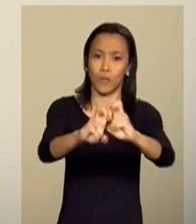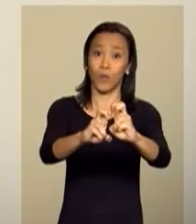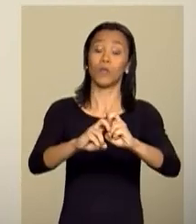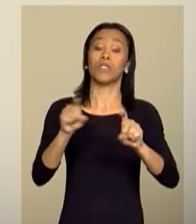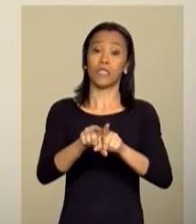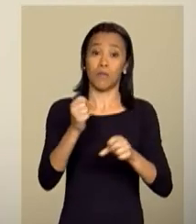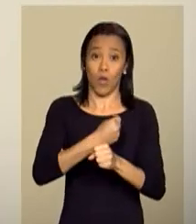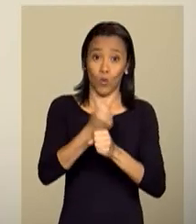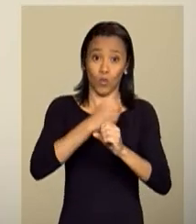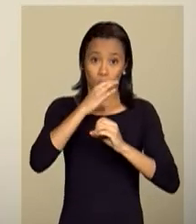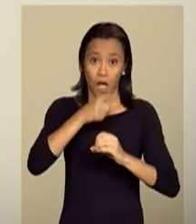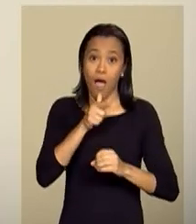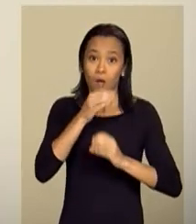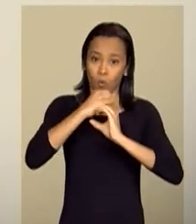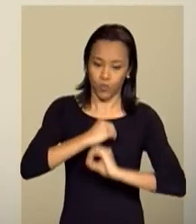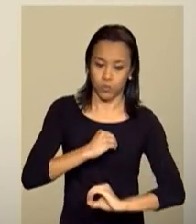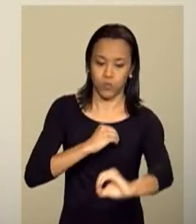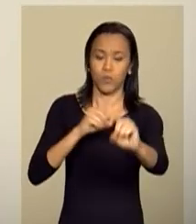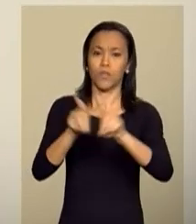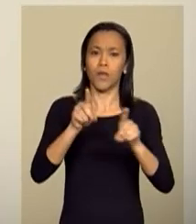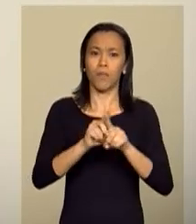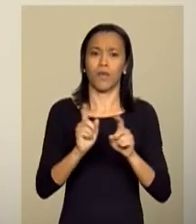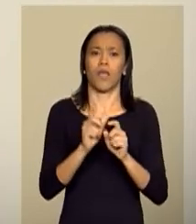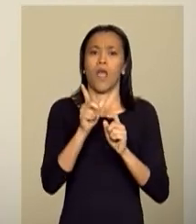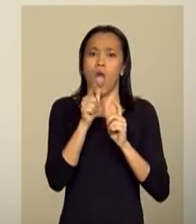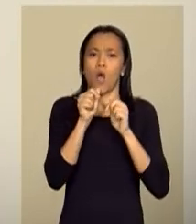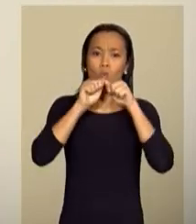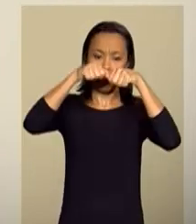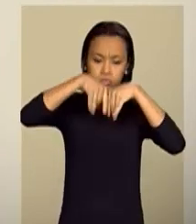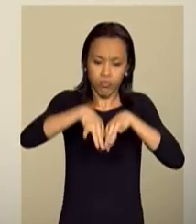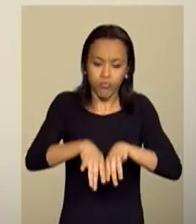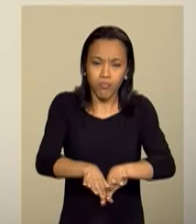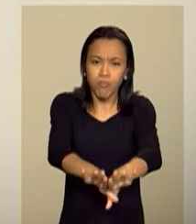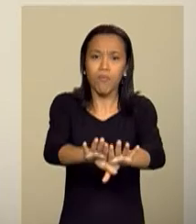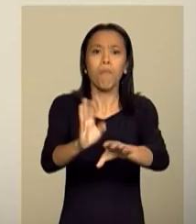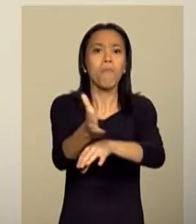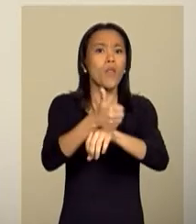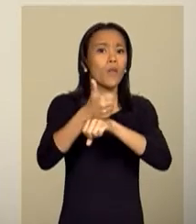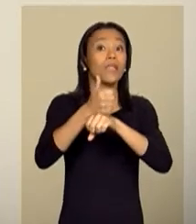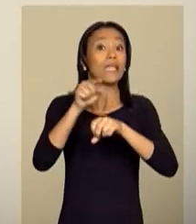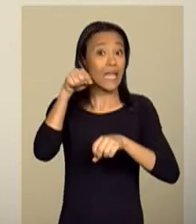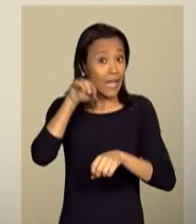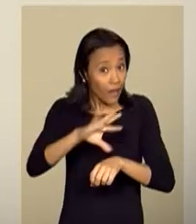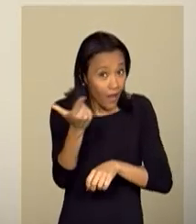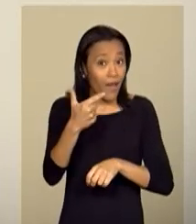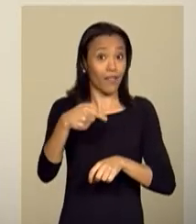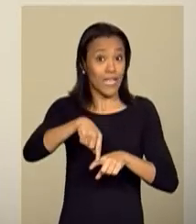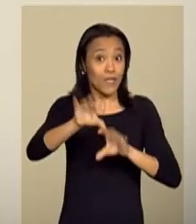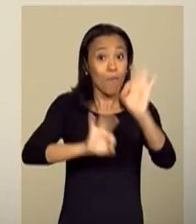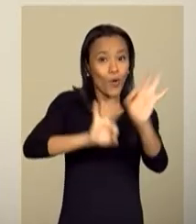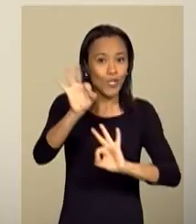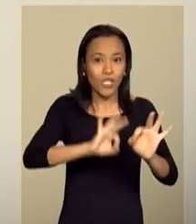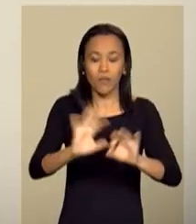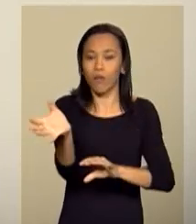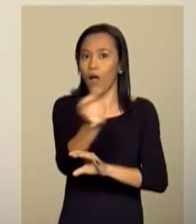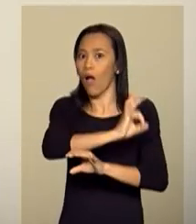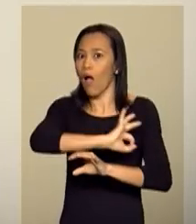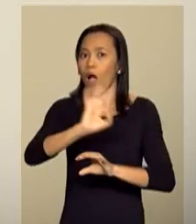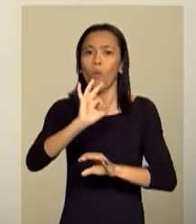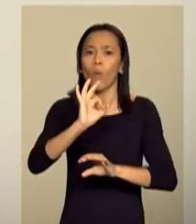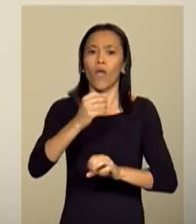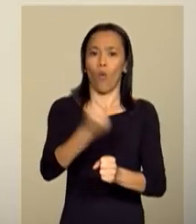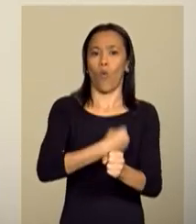saneamento nas novas usinas hidrelétricas e também é claro nesse projeto extraordinário que é a